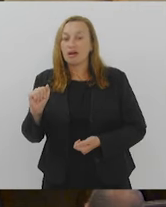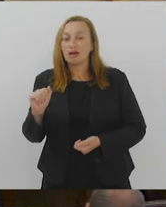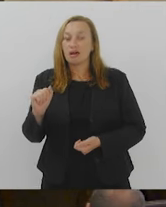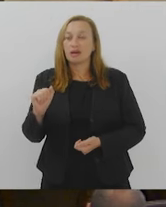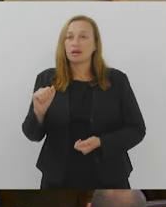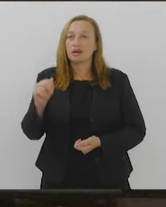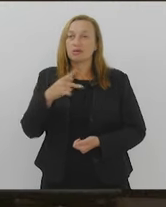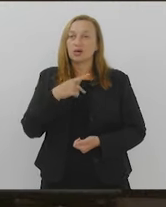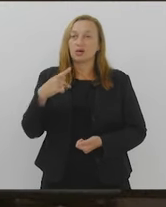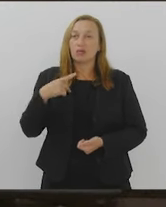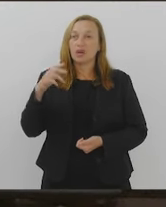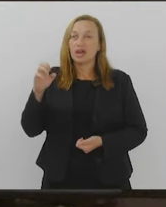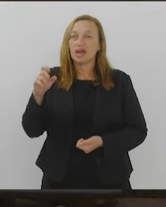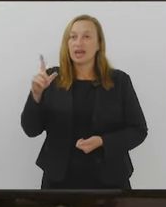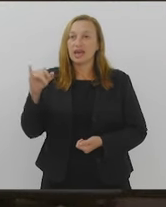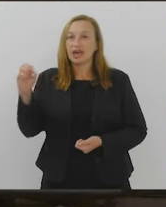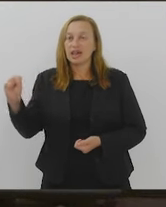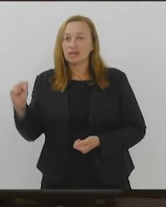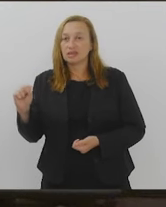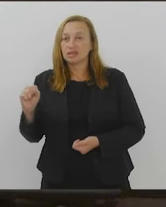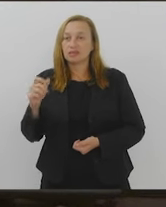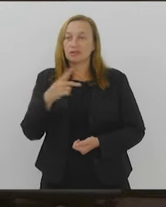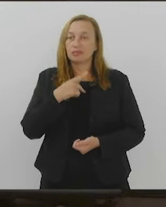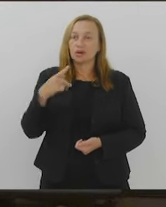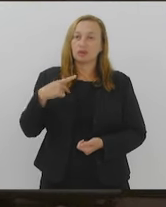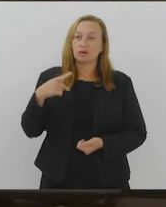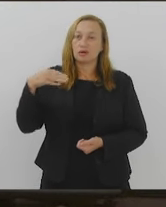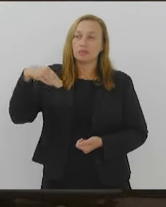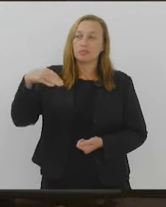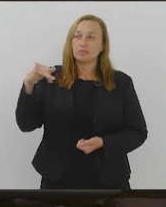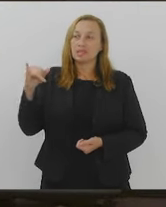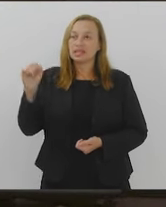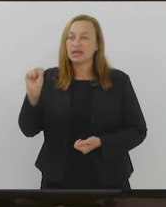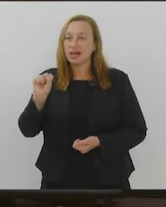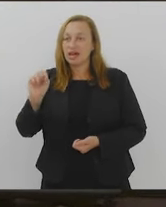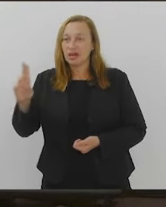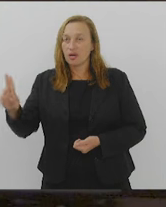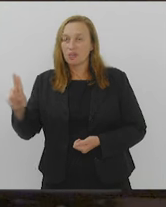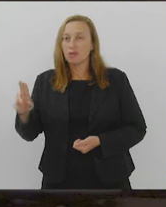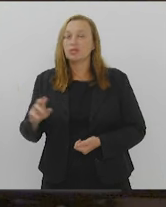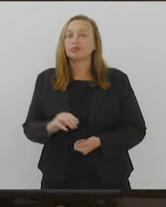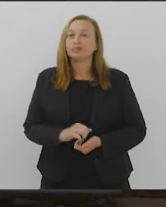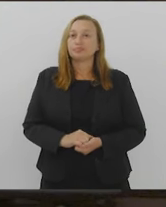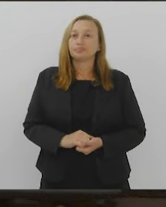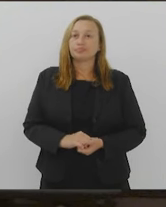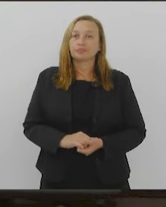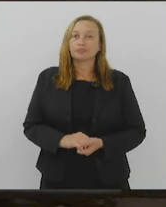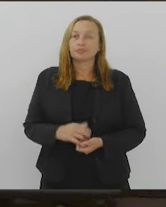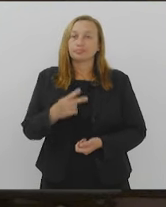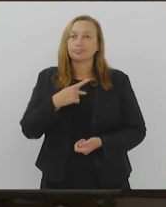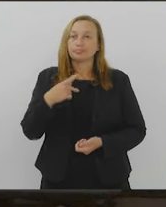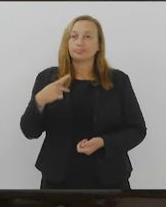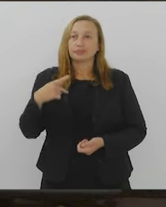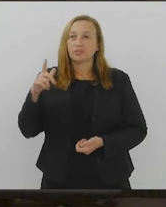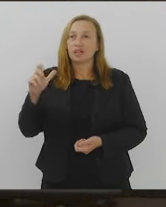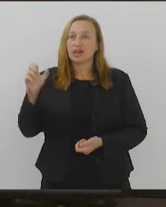Alzeman, pastor Misael Figueiredo, o pastor Hélio